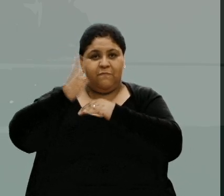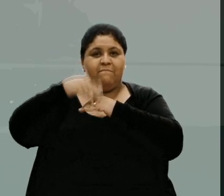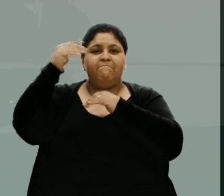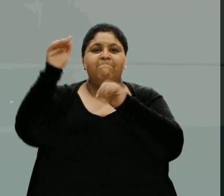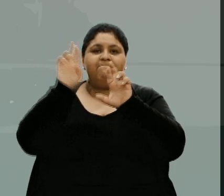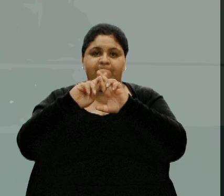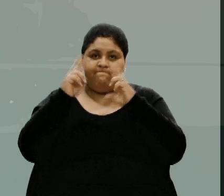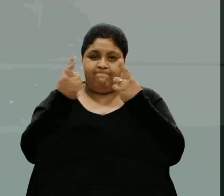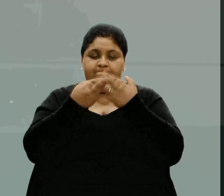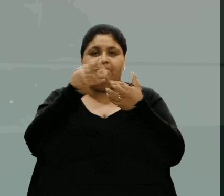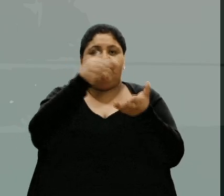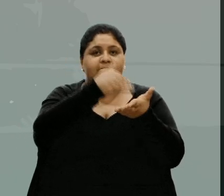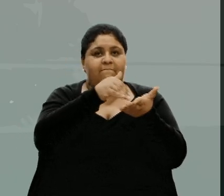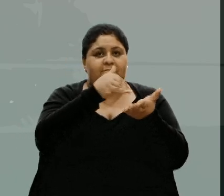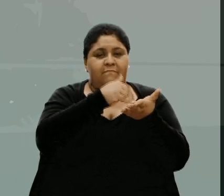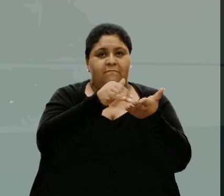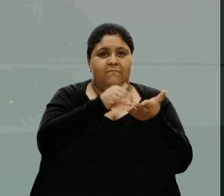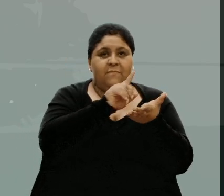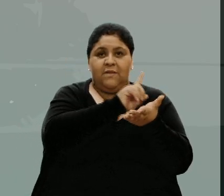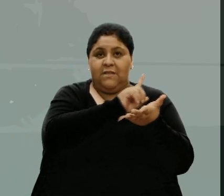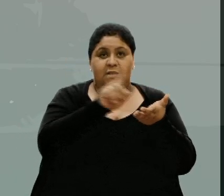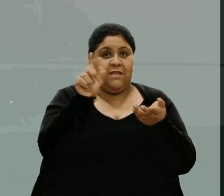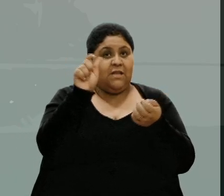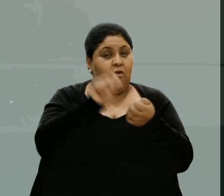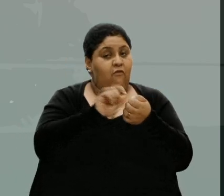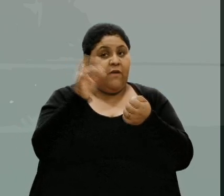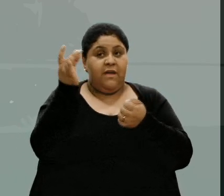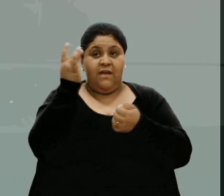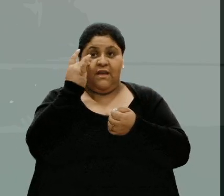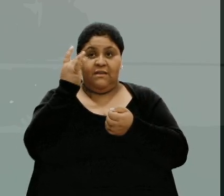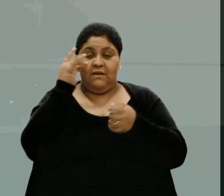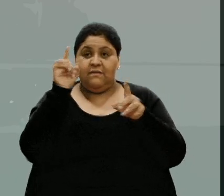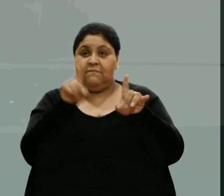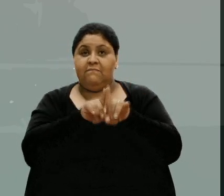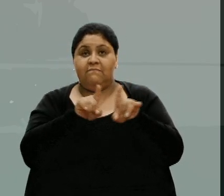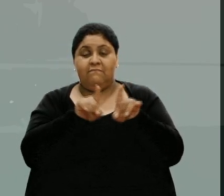com a secretária não se fez presente,